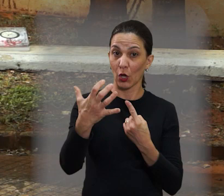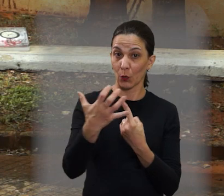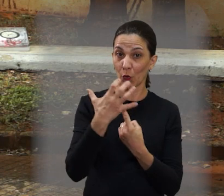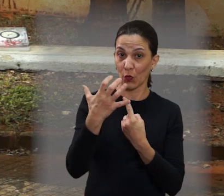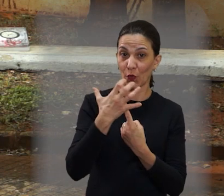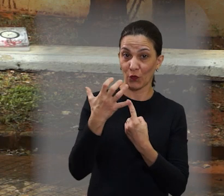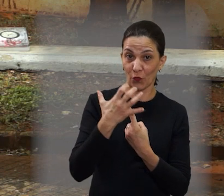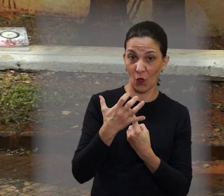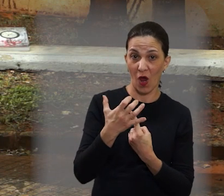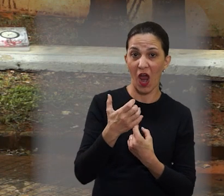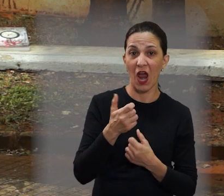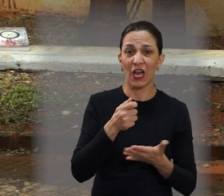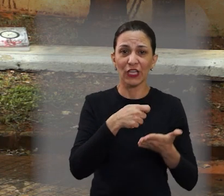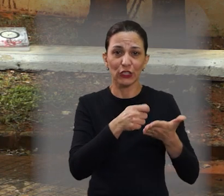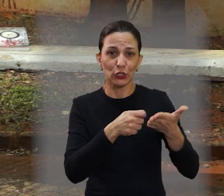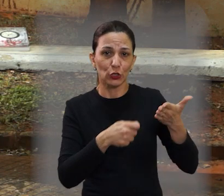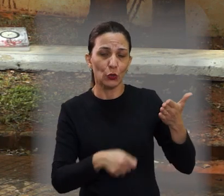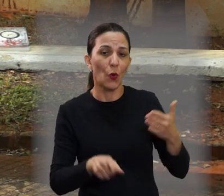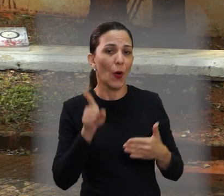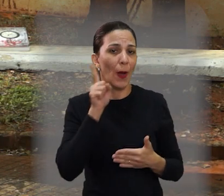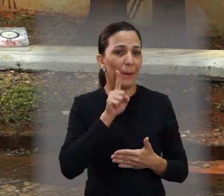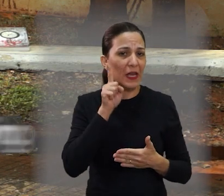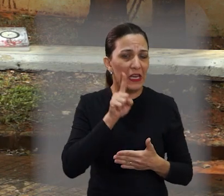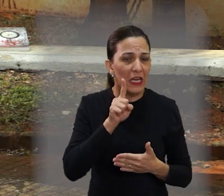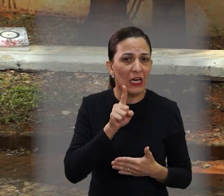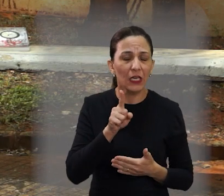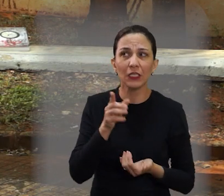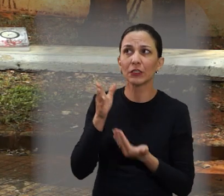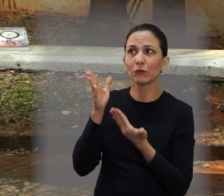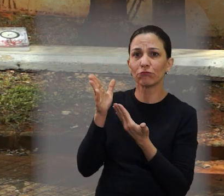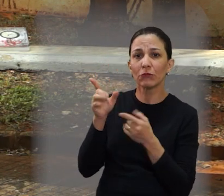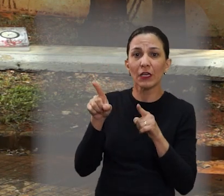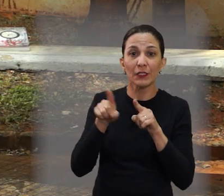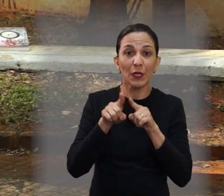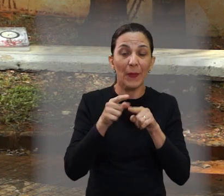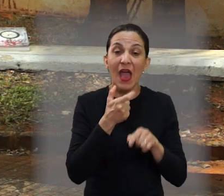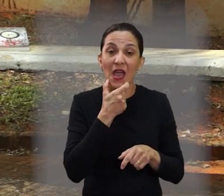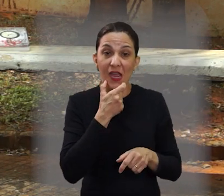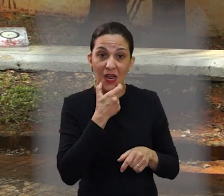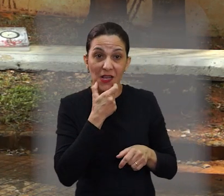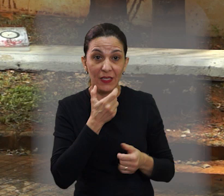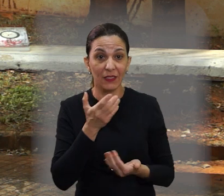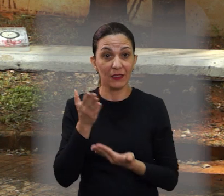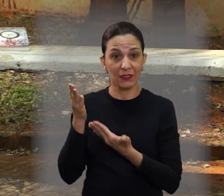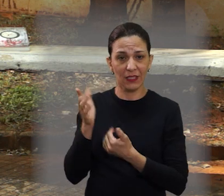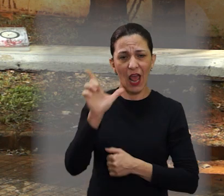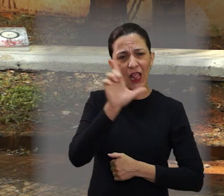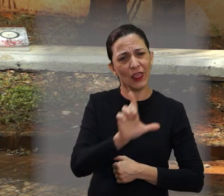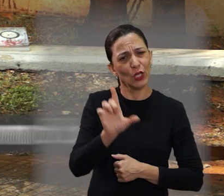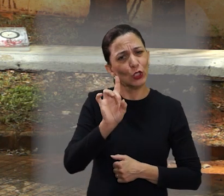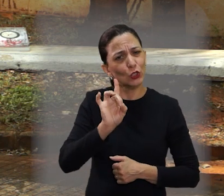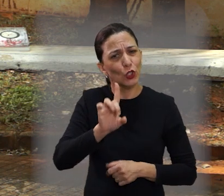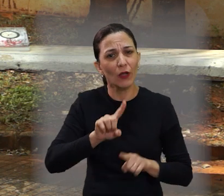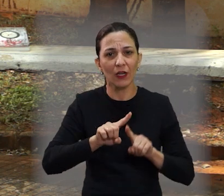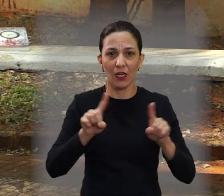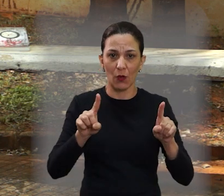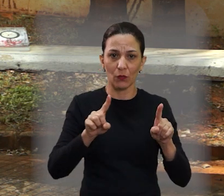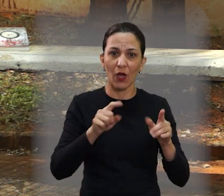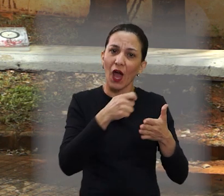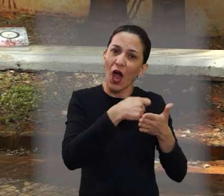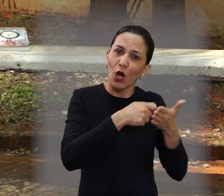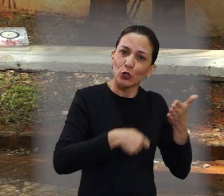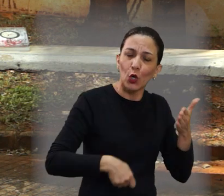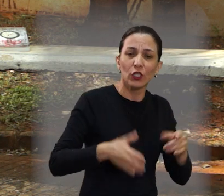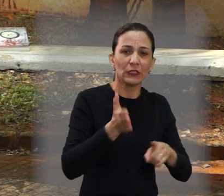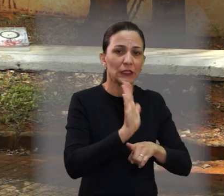O Stephen King, todo mundo gosta, né? Quem não gosta do Stephen King? Algernon Blackwood, eu gosto também, e autores